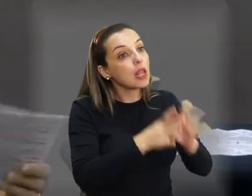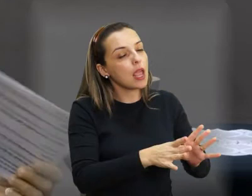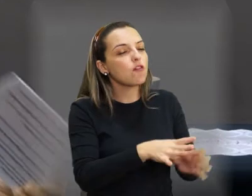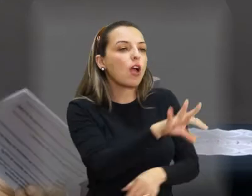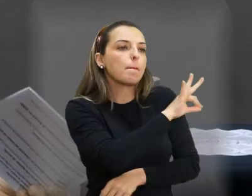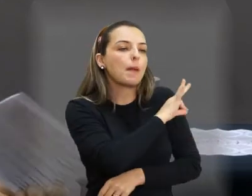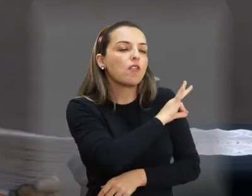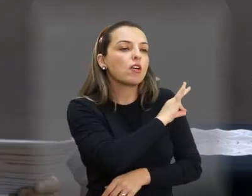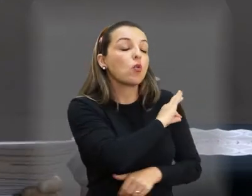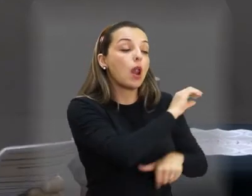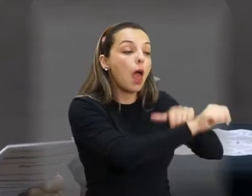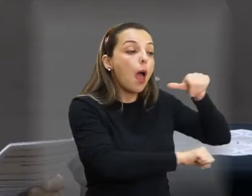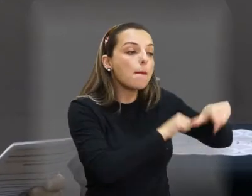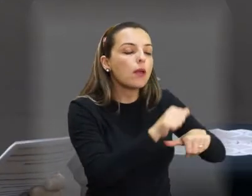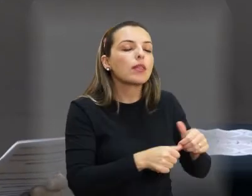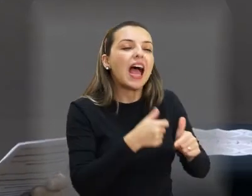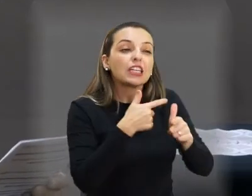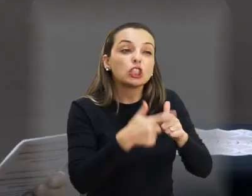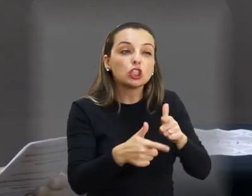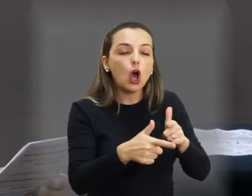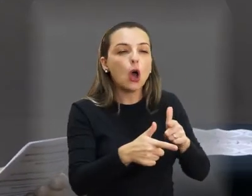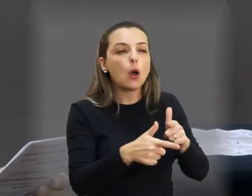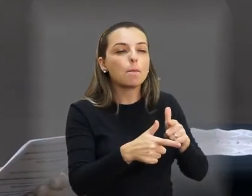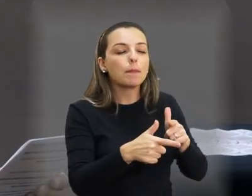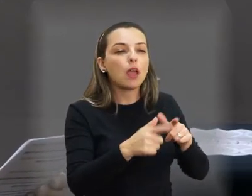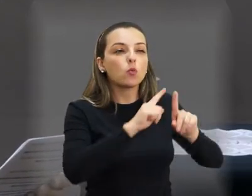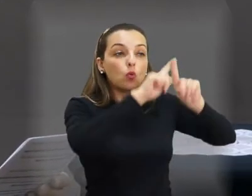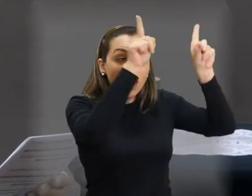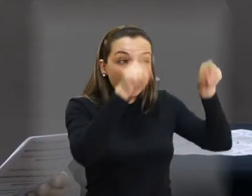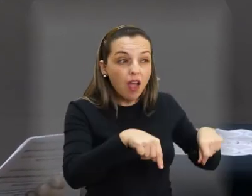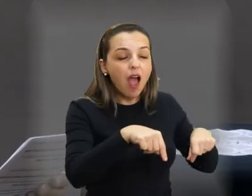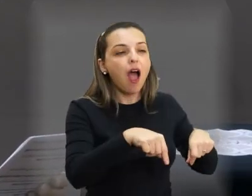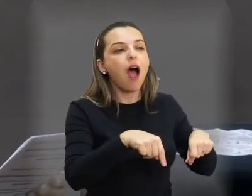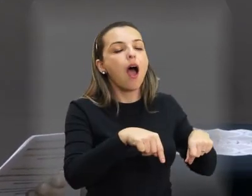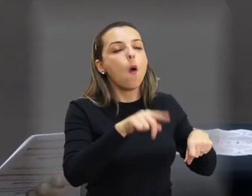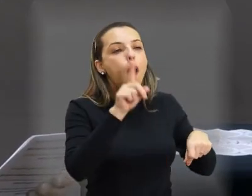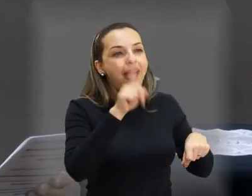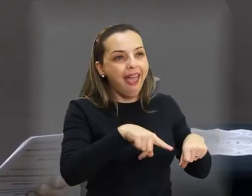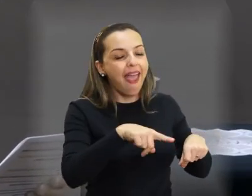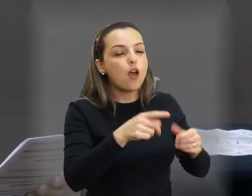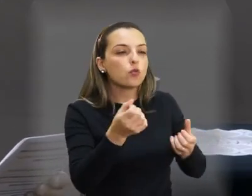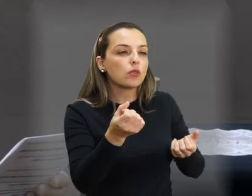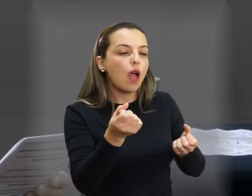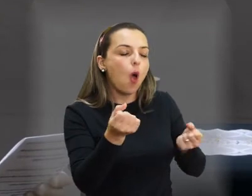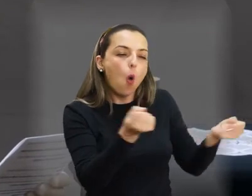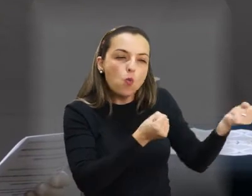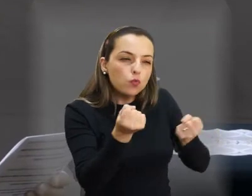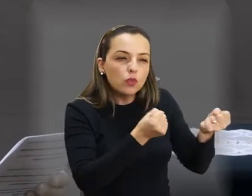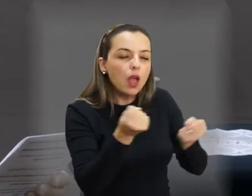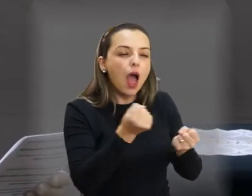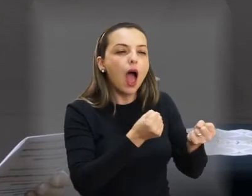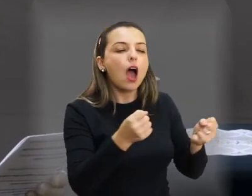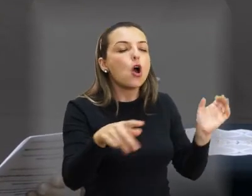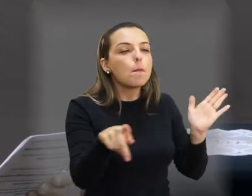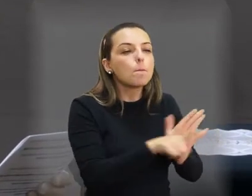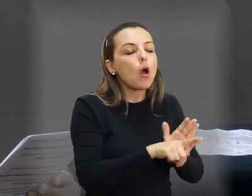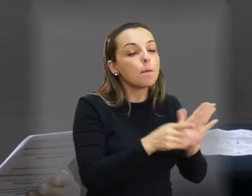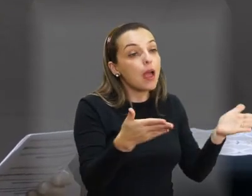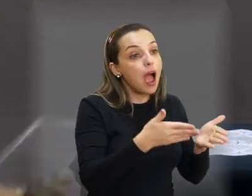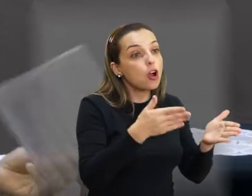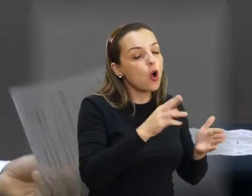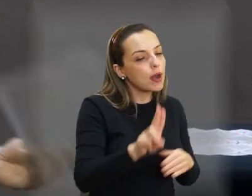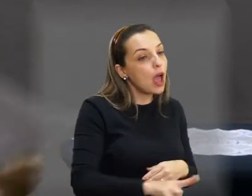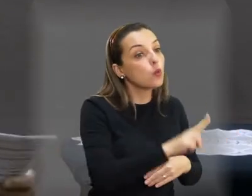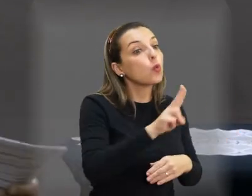um paradigma no deslocamento dos servidores, deixando de usar a frota própria e passando a utilizar o